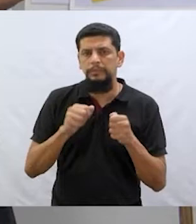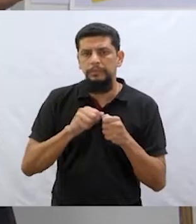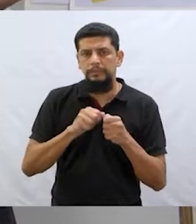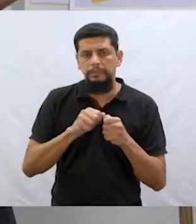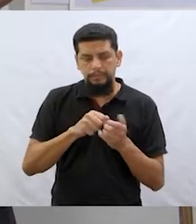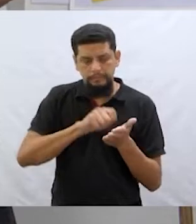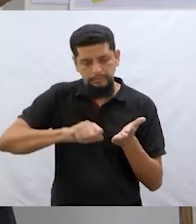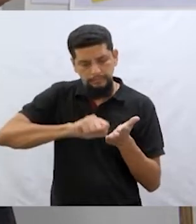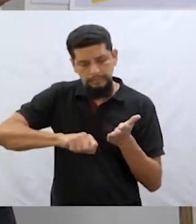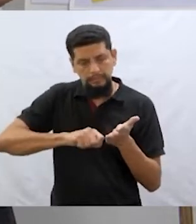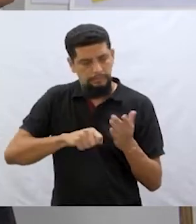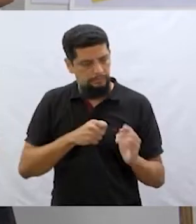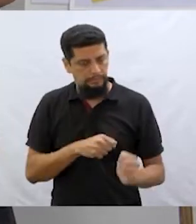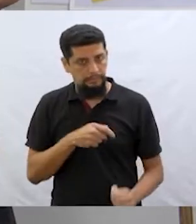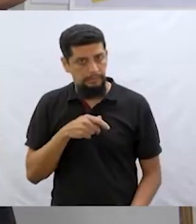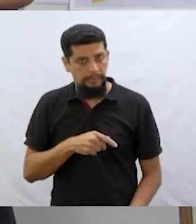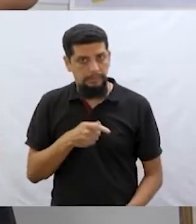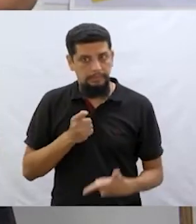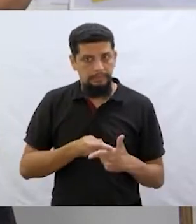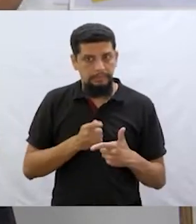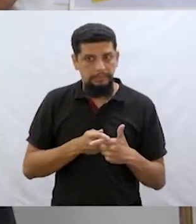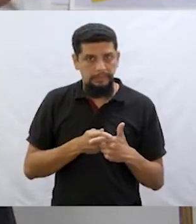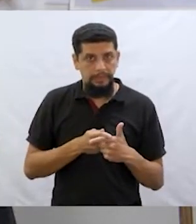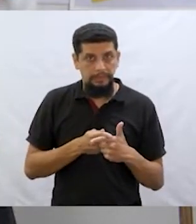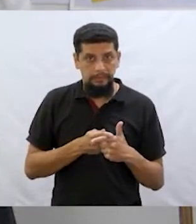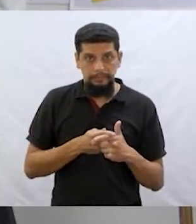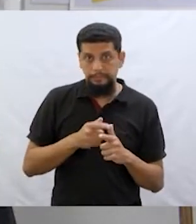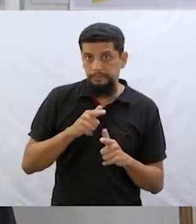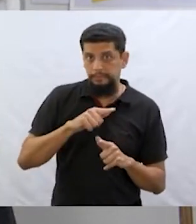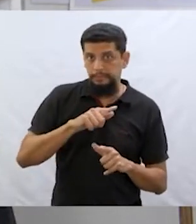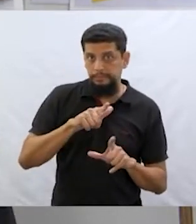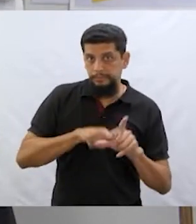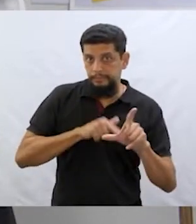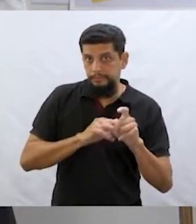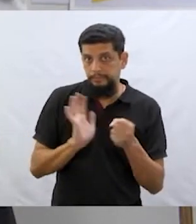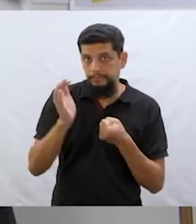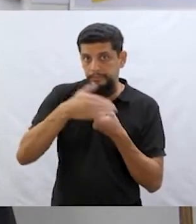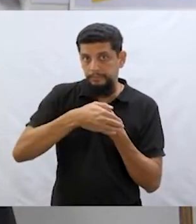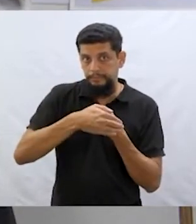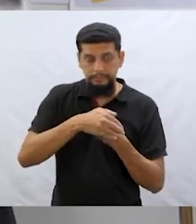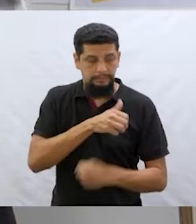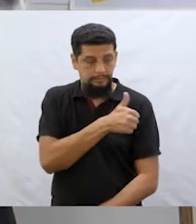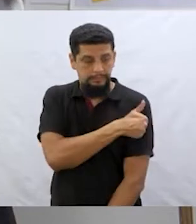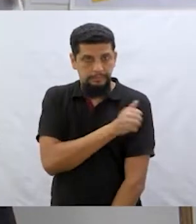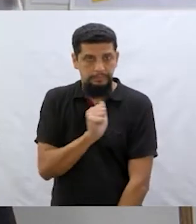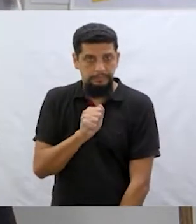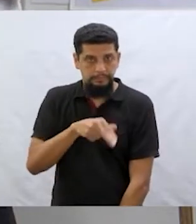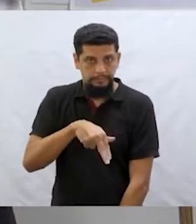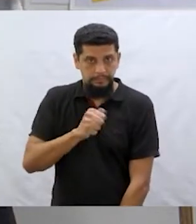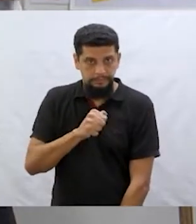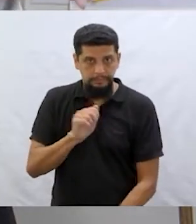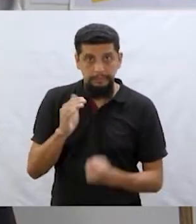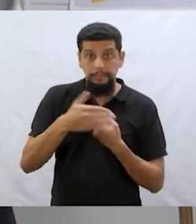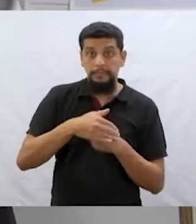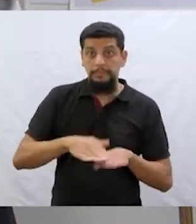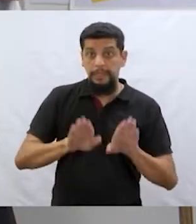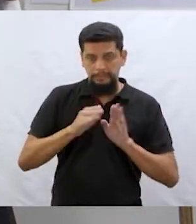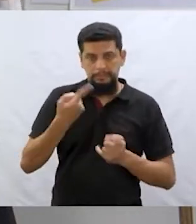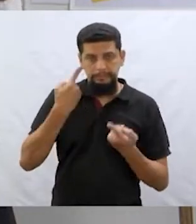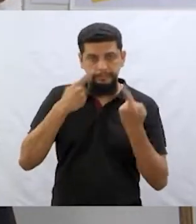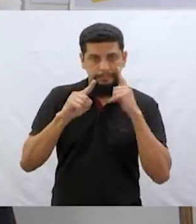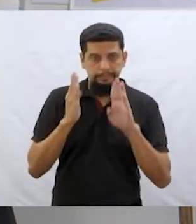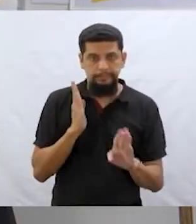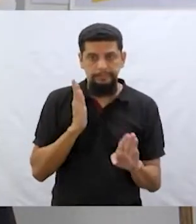como fazer a escrita dela? É, porque essa era a letra secreta que a Ana estava escondendo, mas que a gente já descobriu,